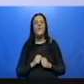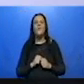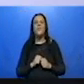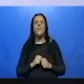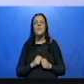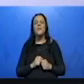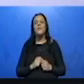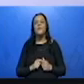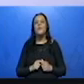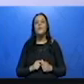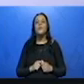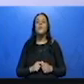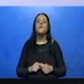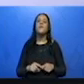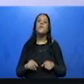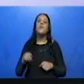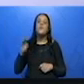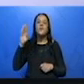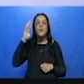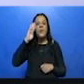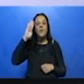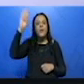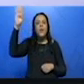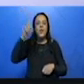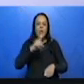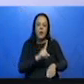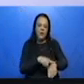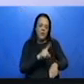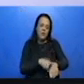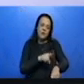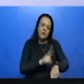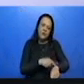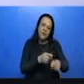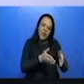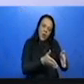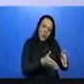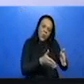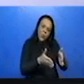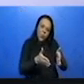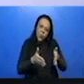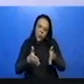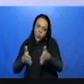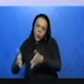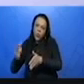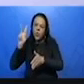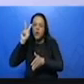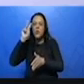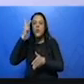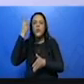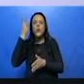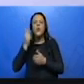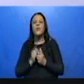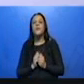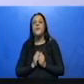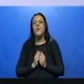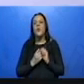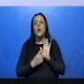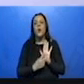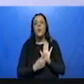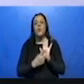marcantes e principalmente o enredo. A forma de contar a história determina